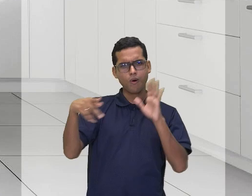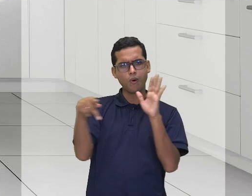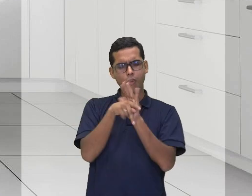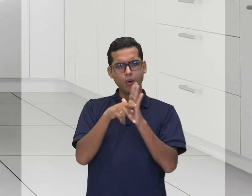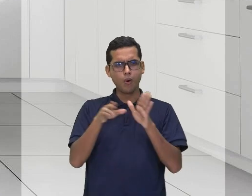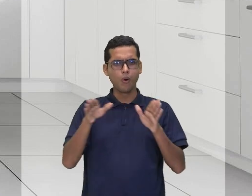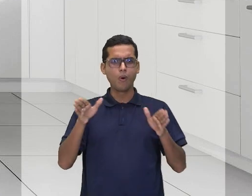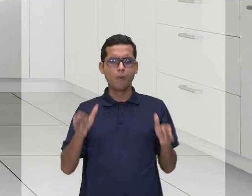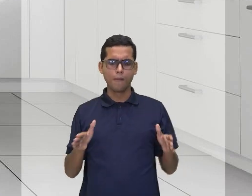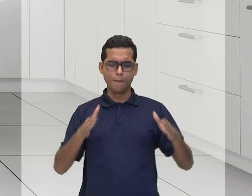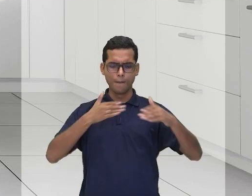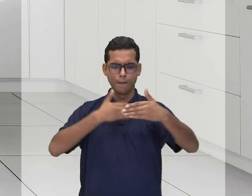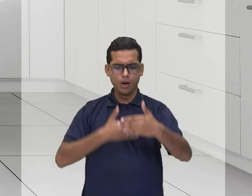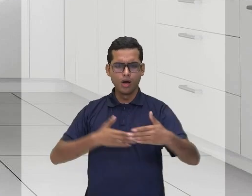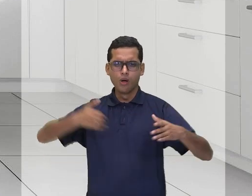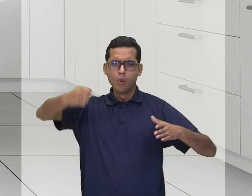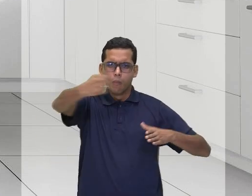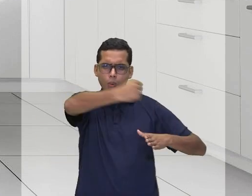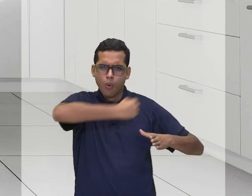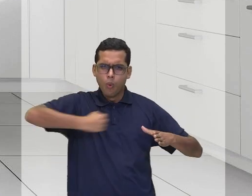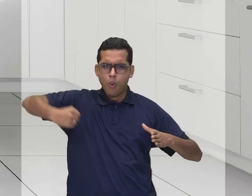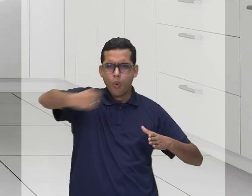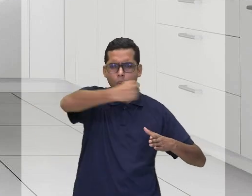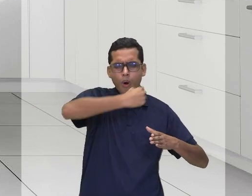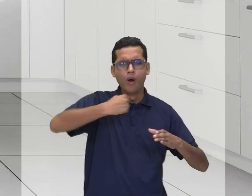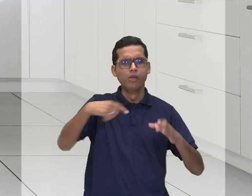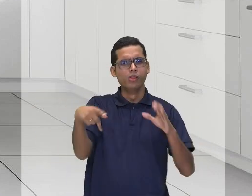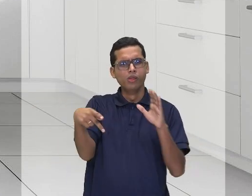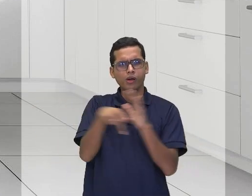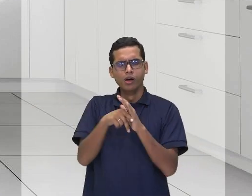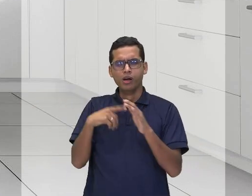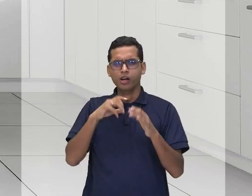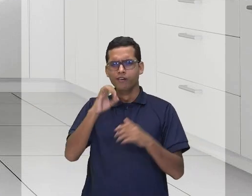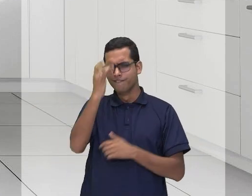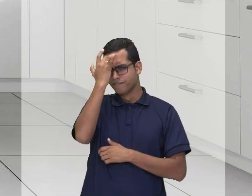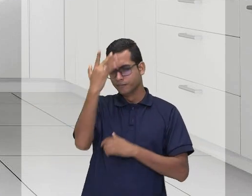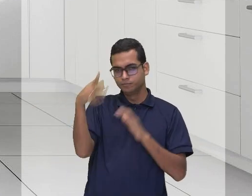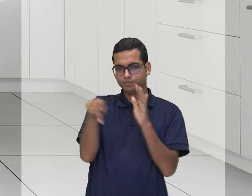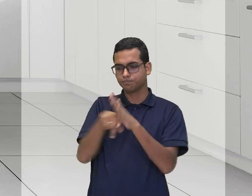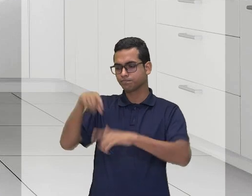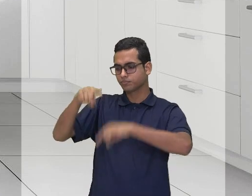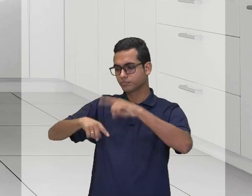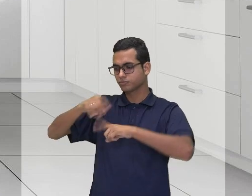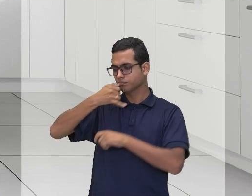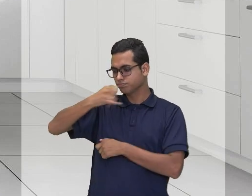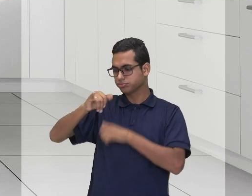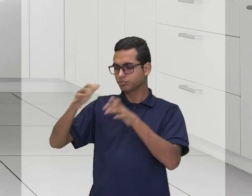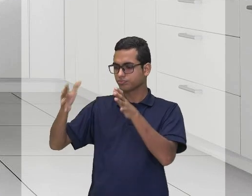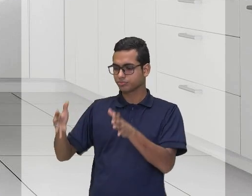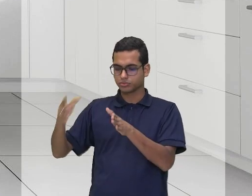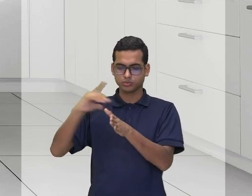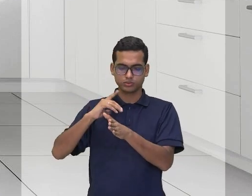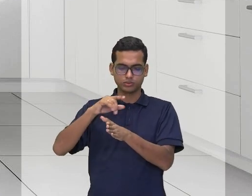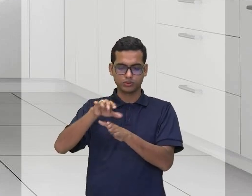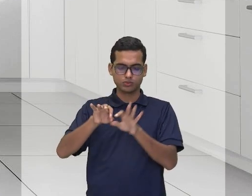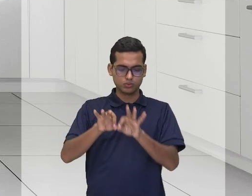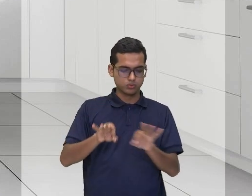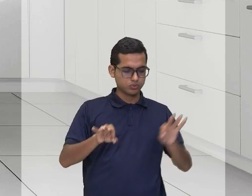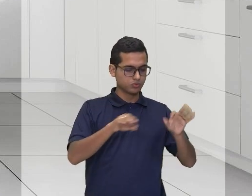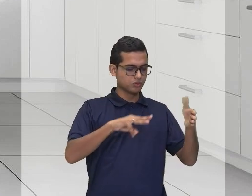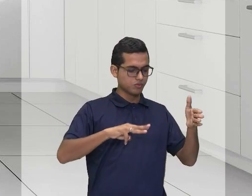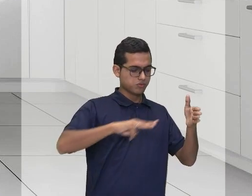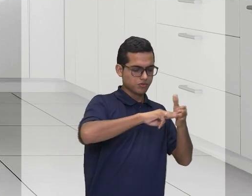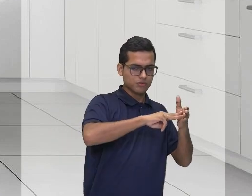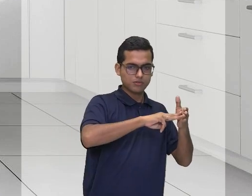um eletrodoméstico, colocar ali na tomada e usufruir, né, da sua